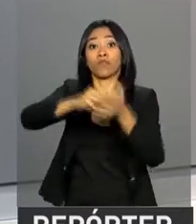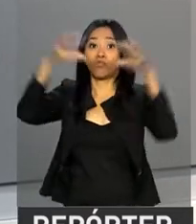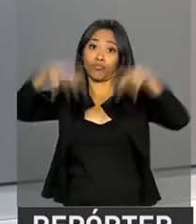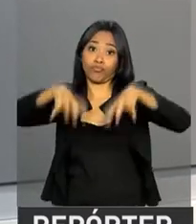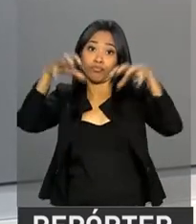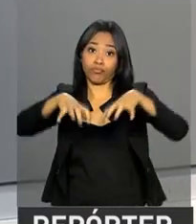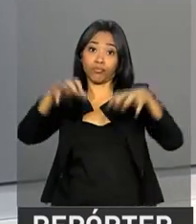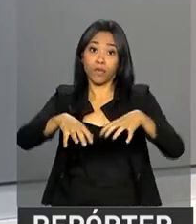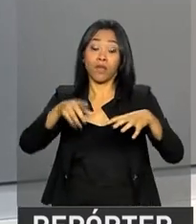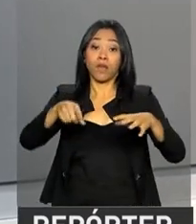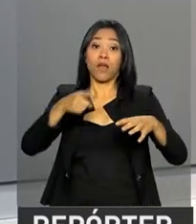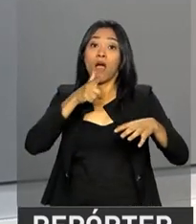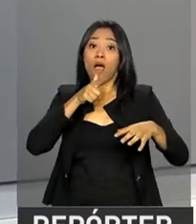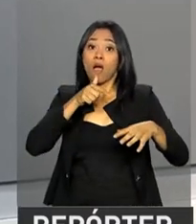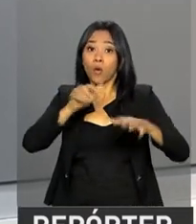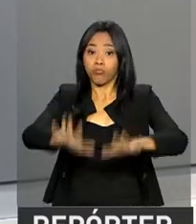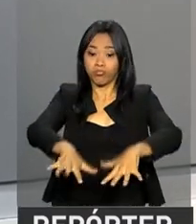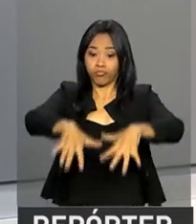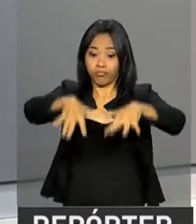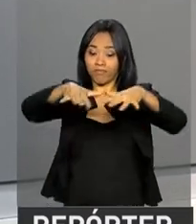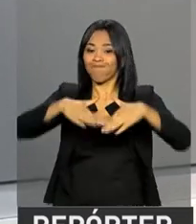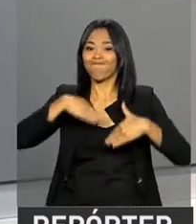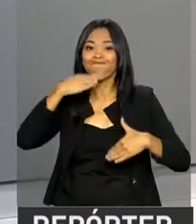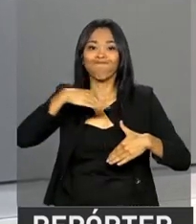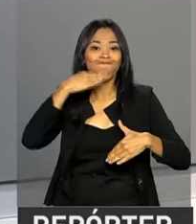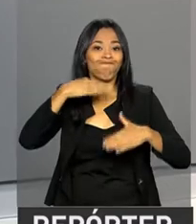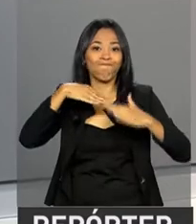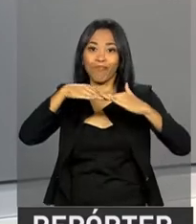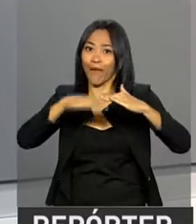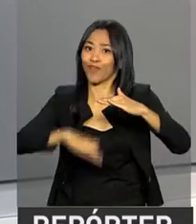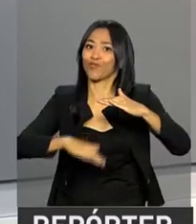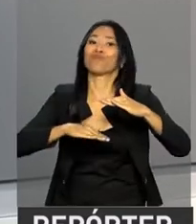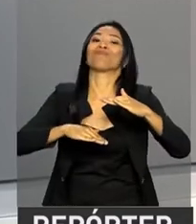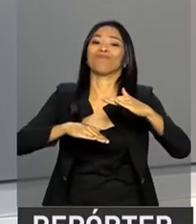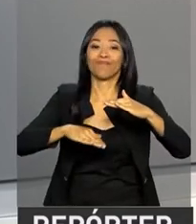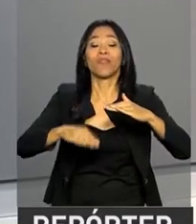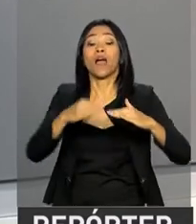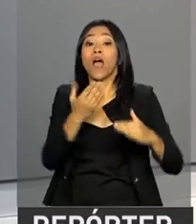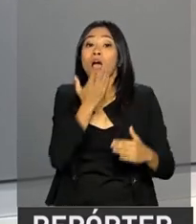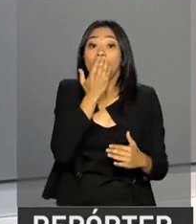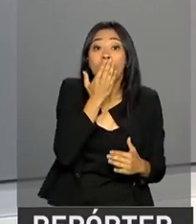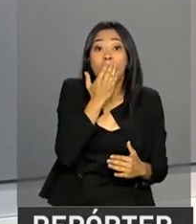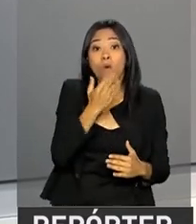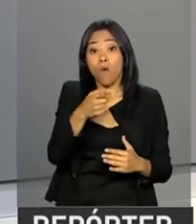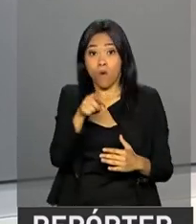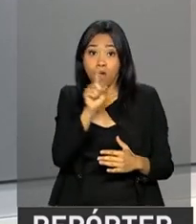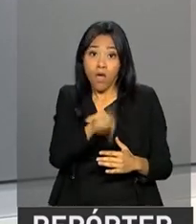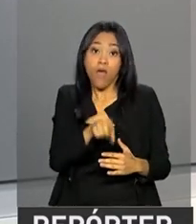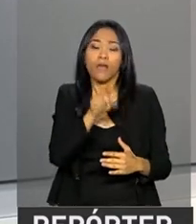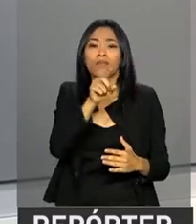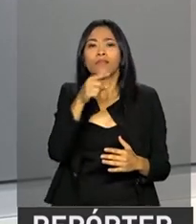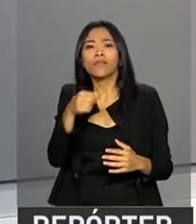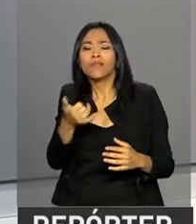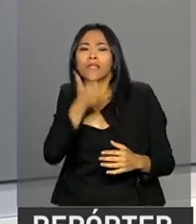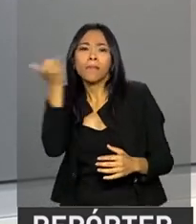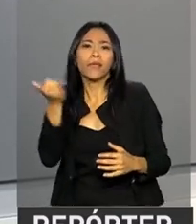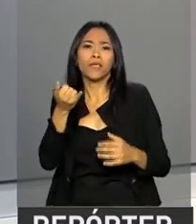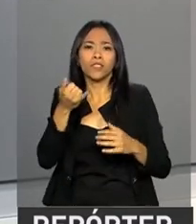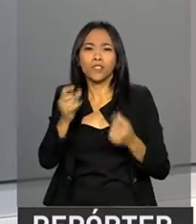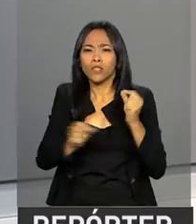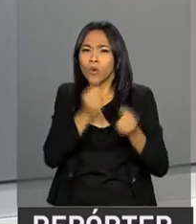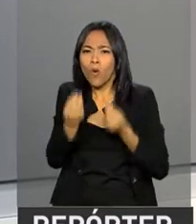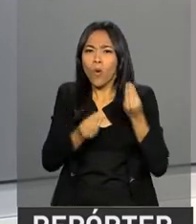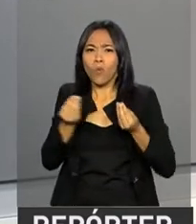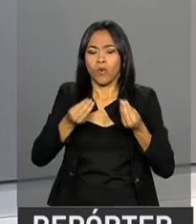com que o nível dos reservatórios brasileiros ficasse abaixo do esperado a cor da bandeira tarifária depende do custo de acionamento das usinas